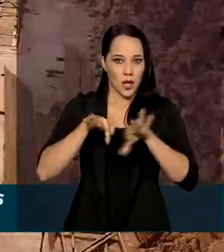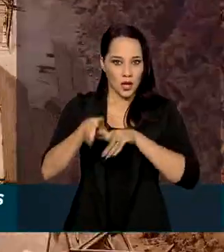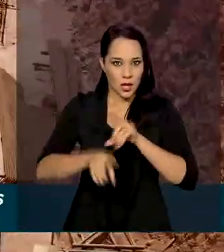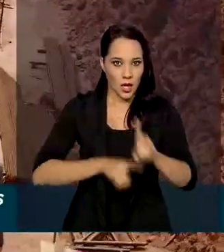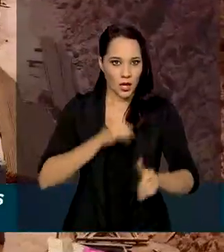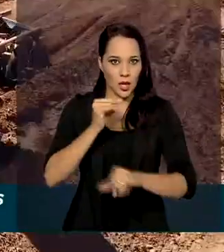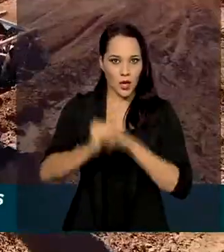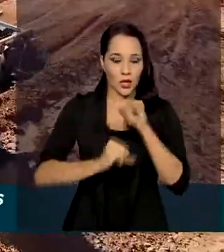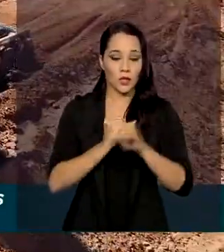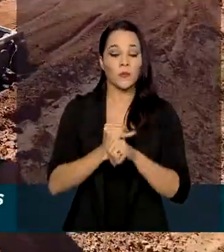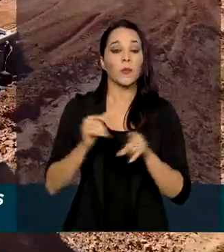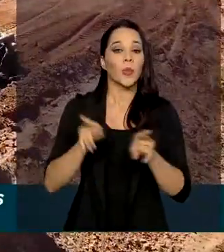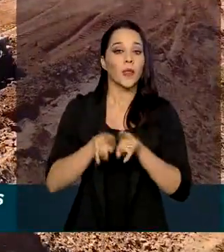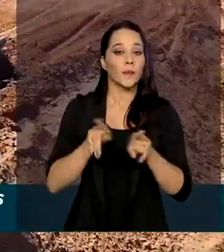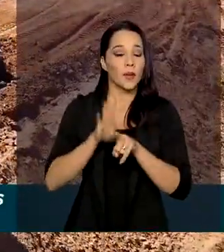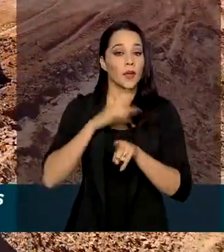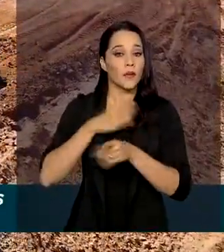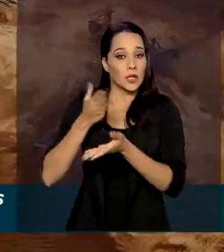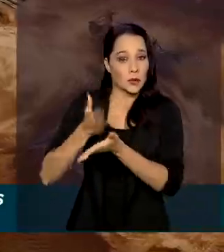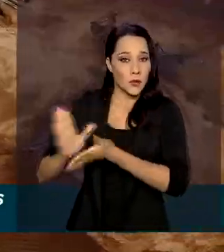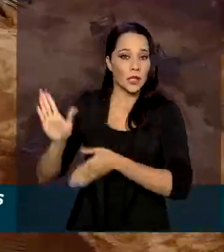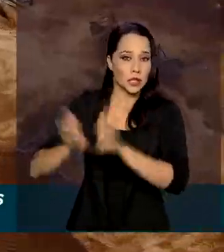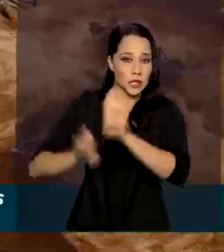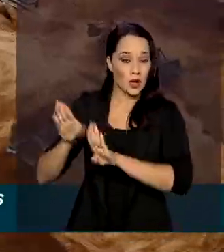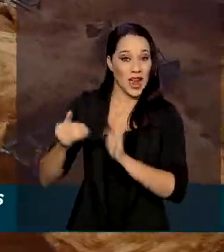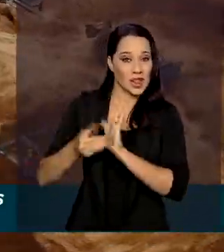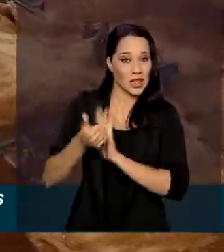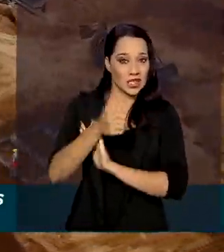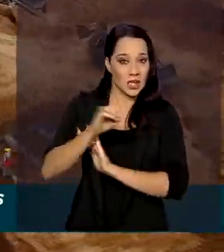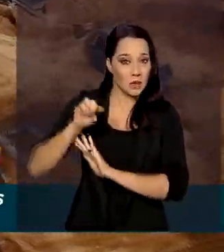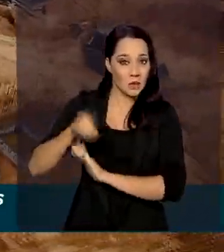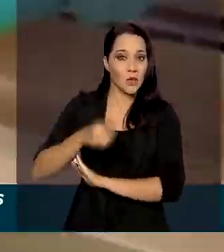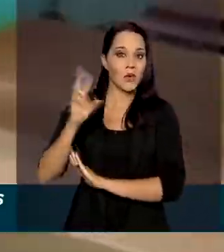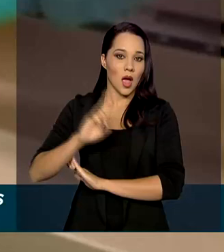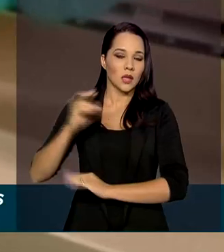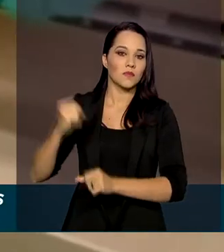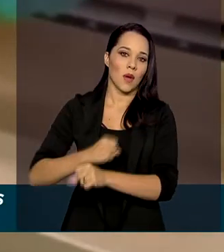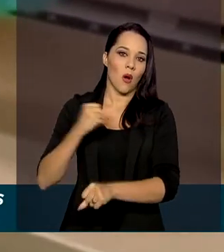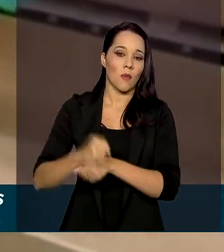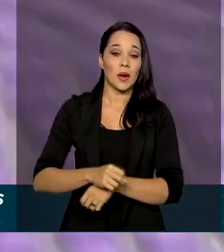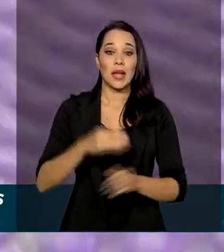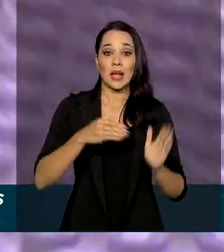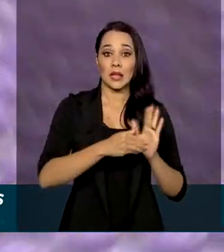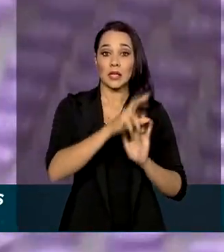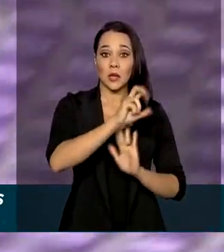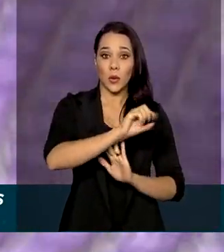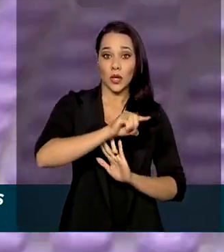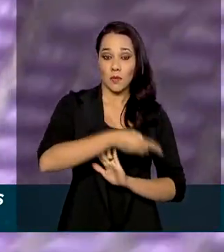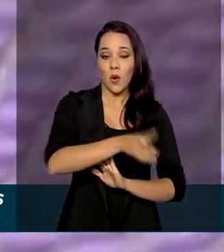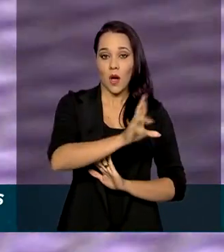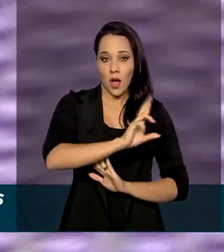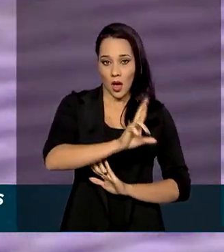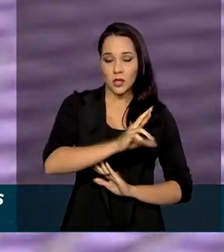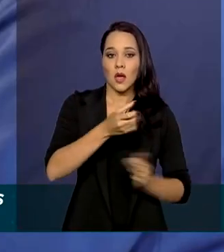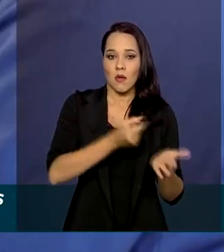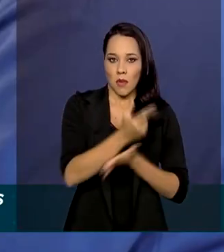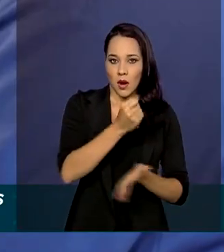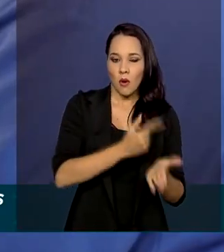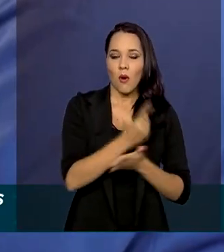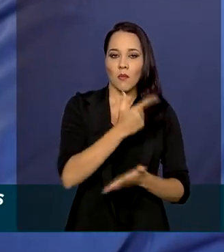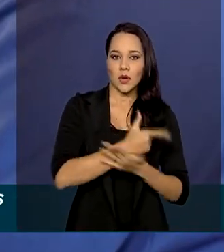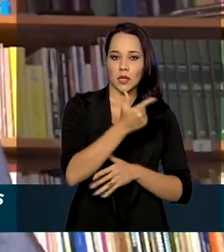para dispensa de licitação, até R$100 mil para obras e até R$50 mil para compras